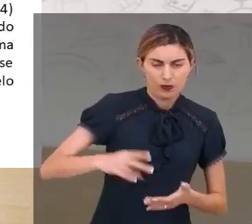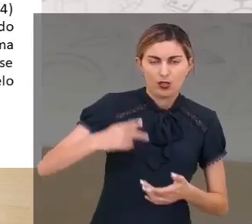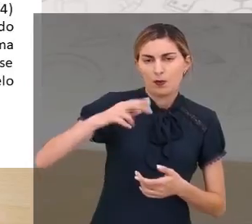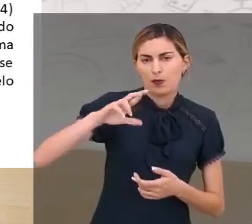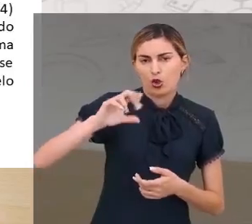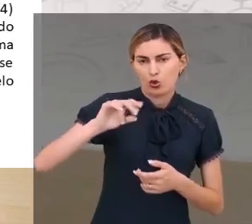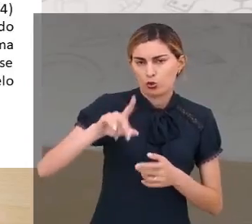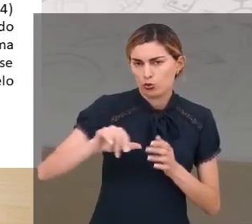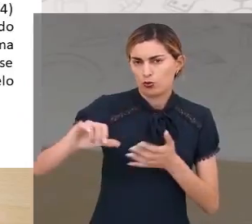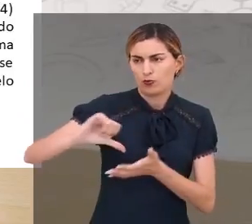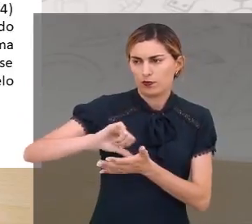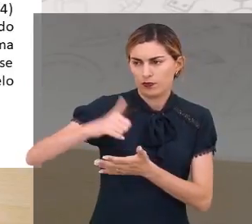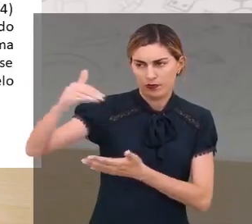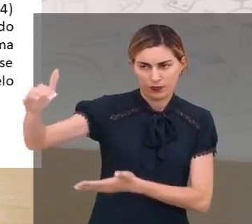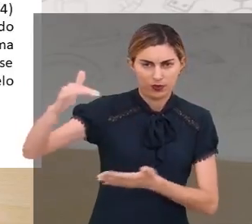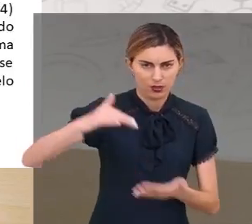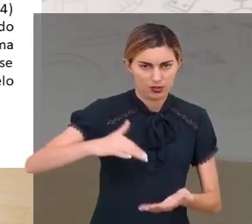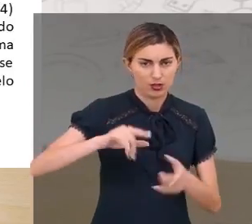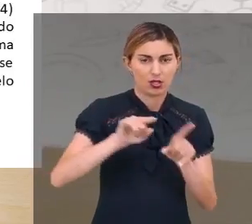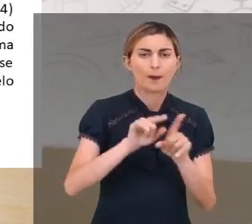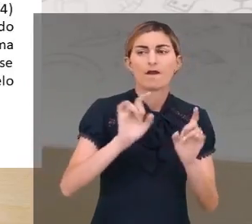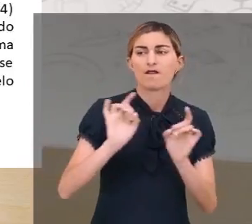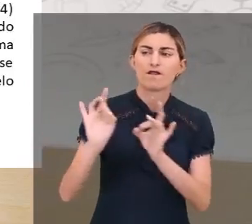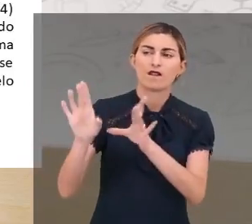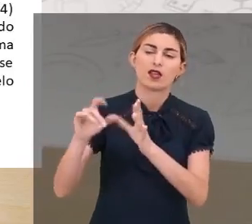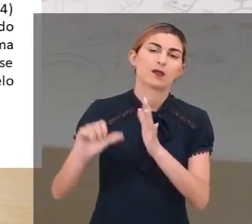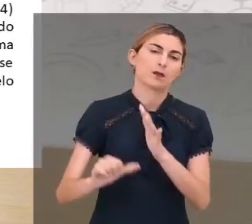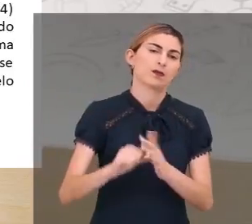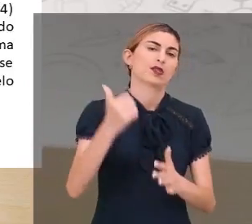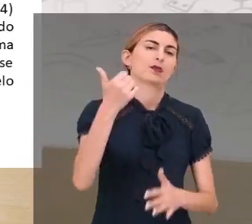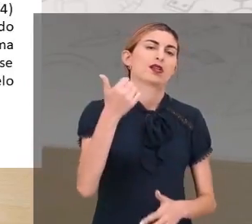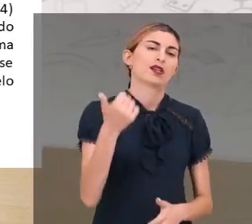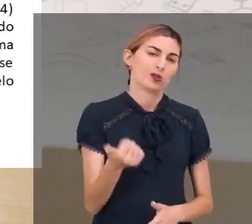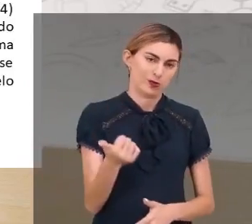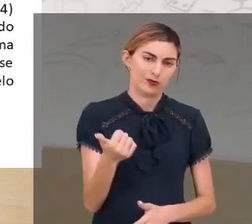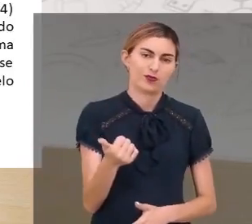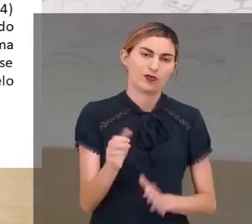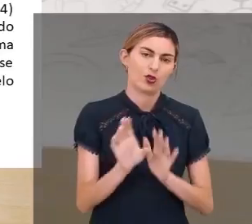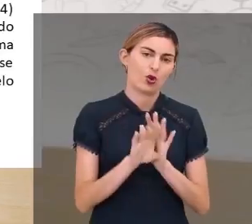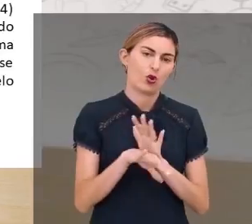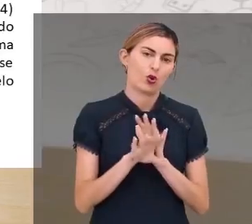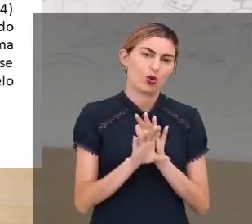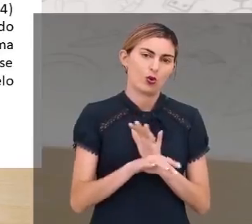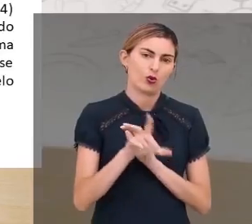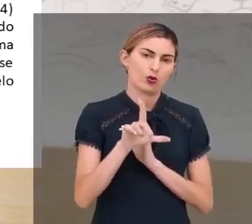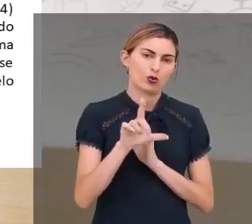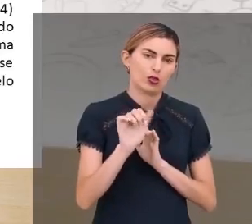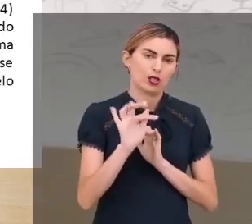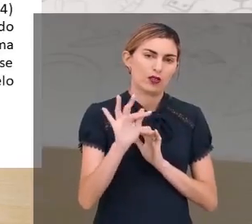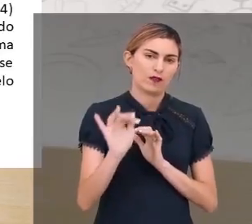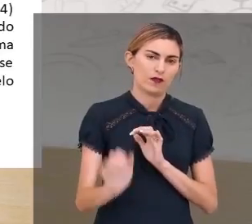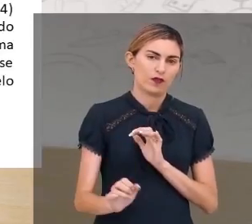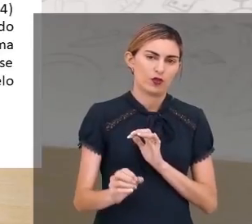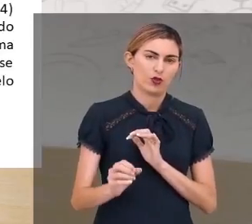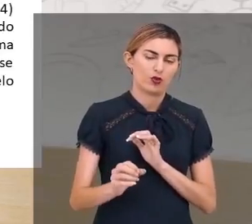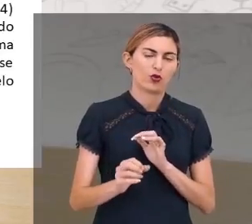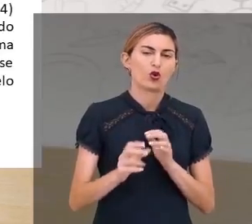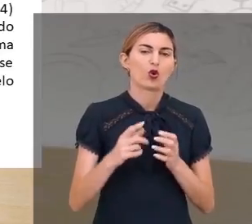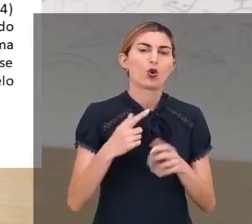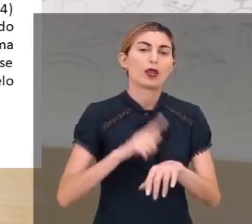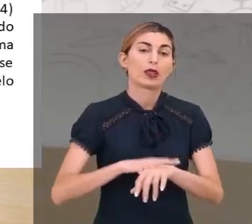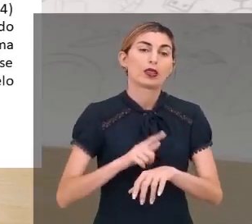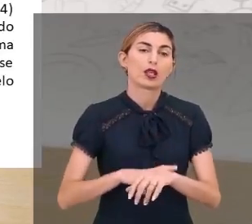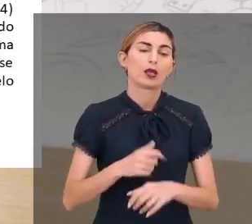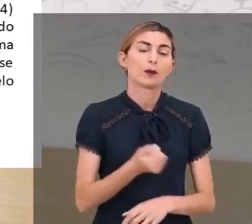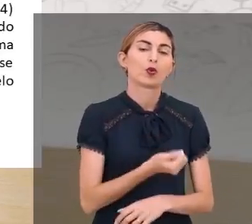produto produzido deverá ser o primeiro produto a sair. Então, valorizamos um código chamado lote, ou tempo de validade